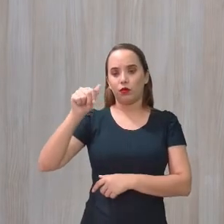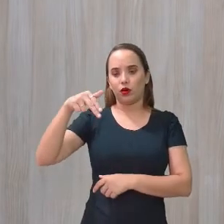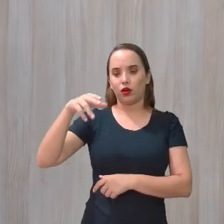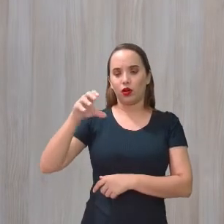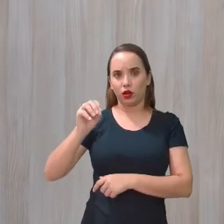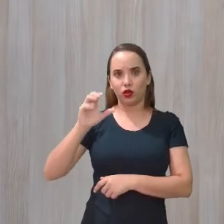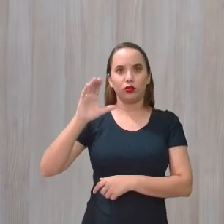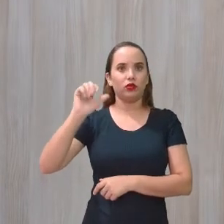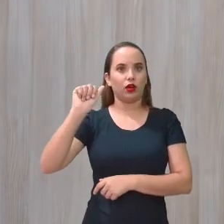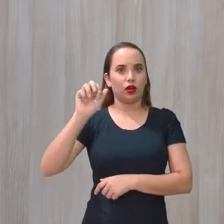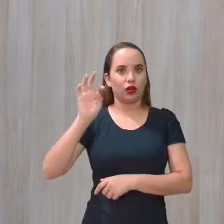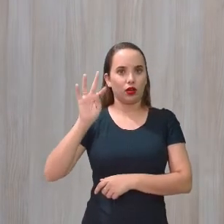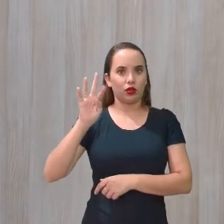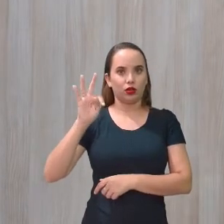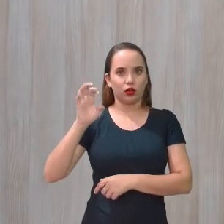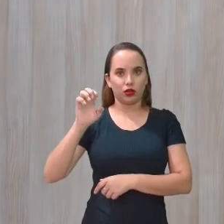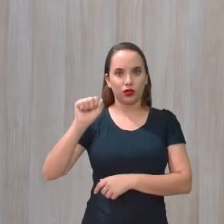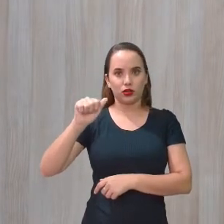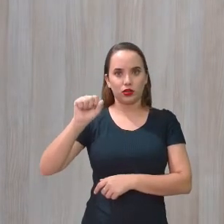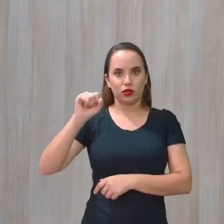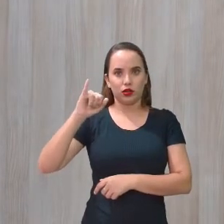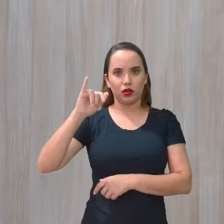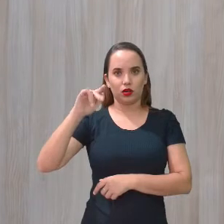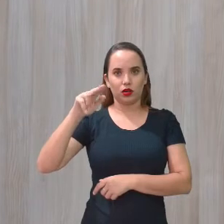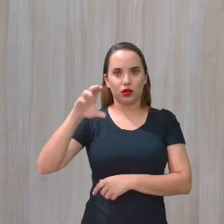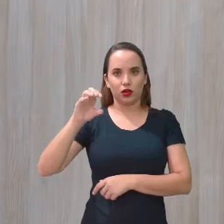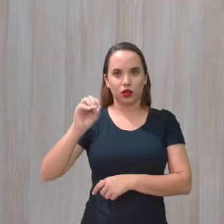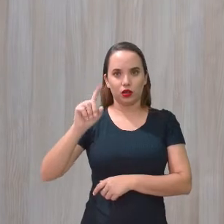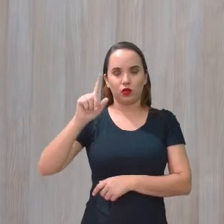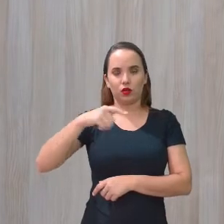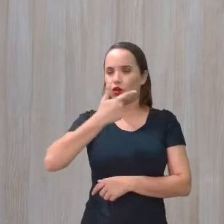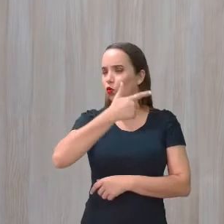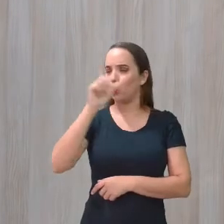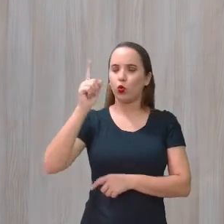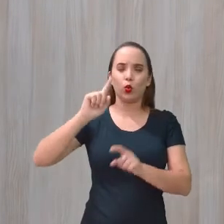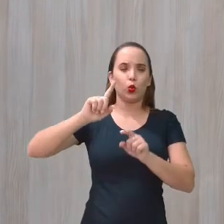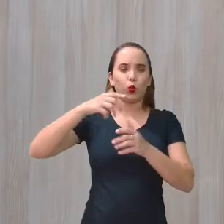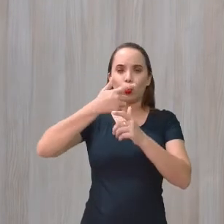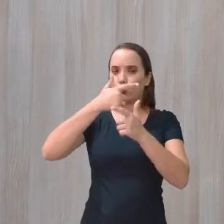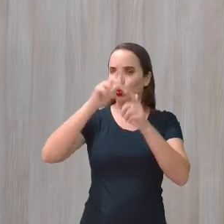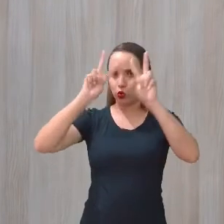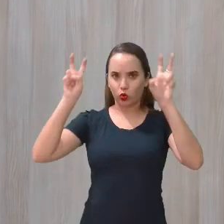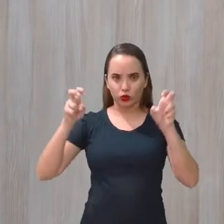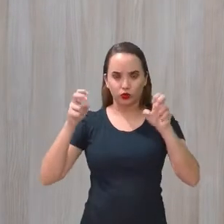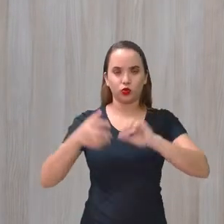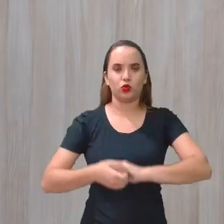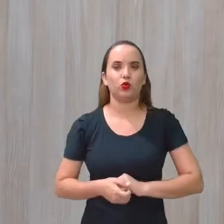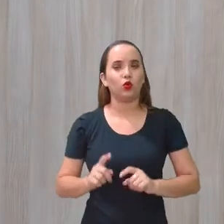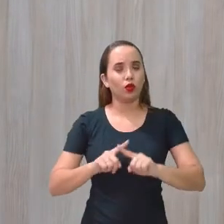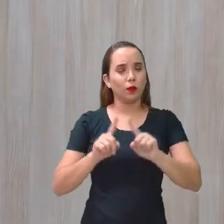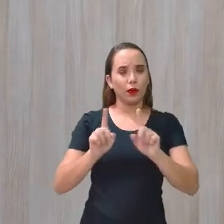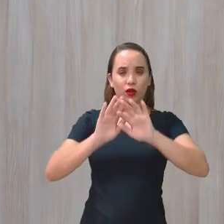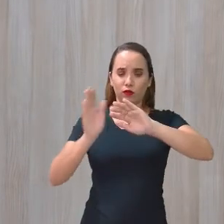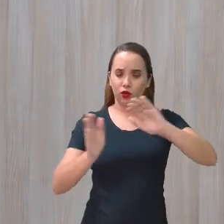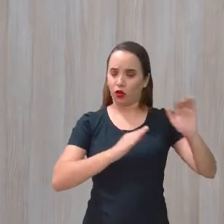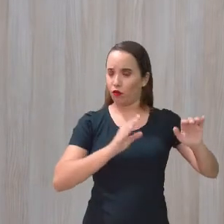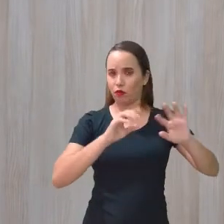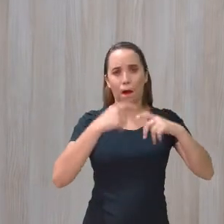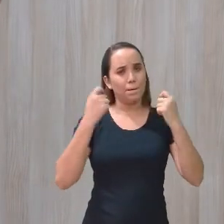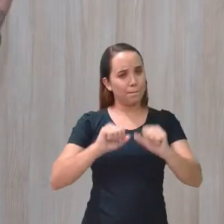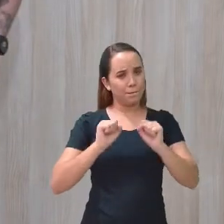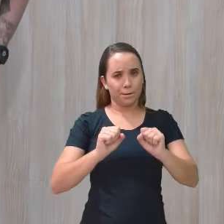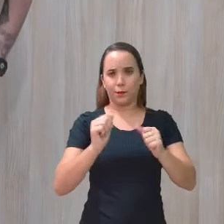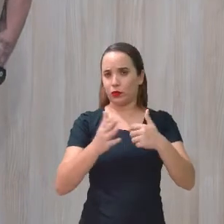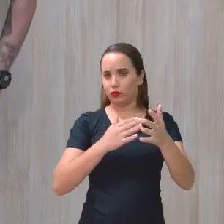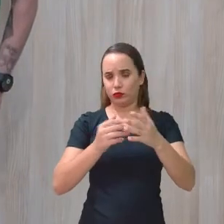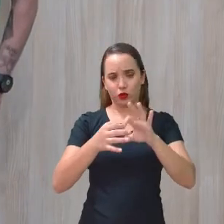história, tá certo? Tirando isso, pode ser qualquer letra, pode ser qualquer objeto que você vai tentar resolver, que você vai tentar aplicar